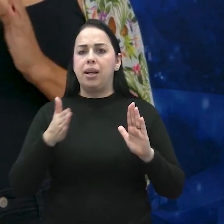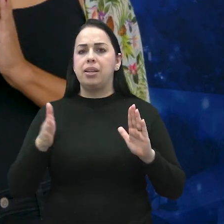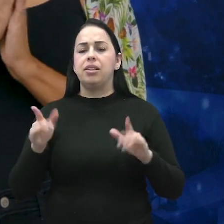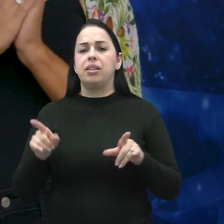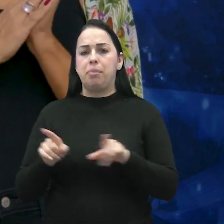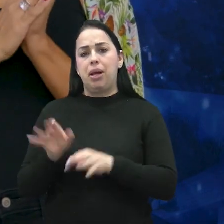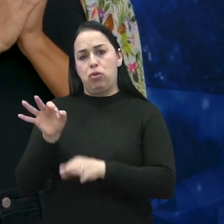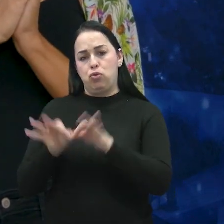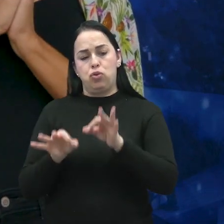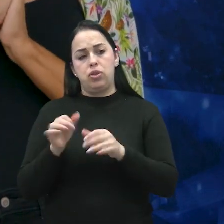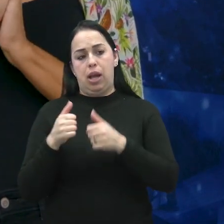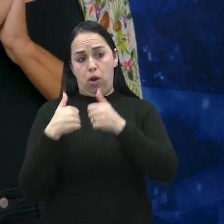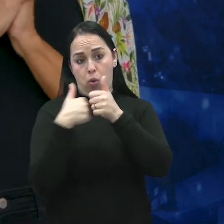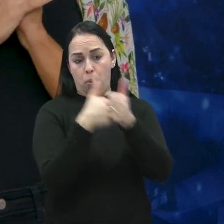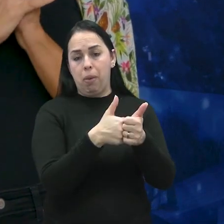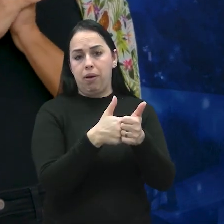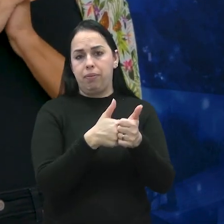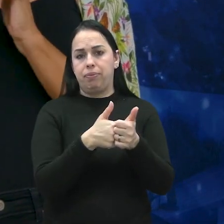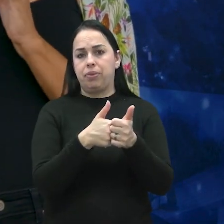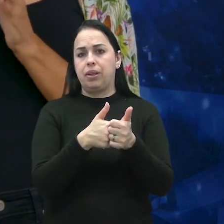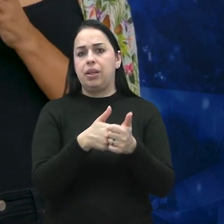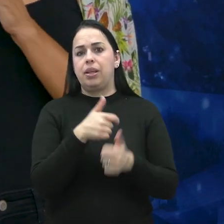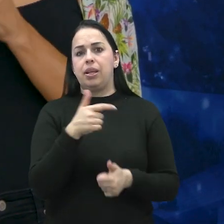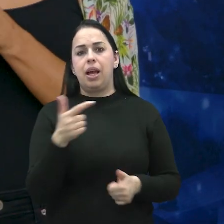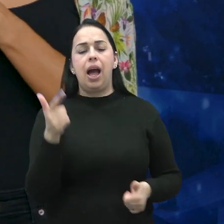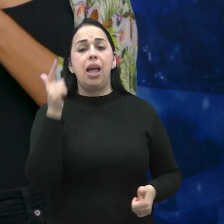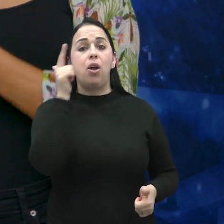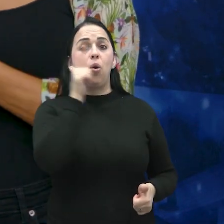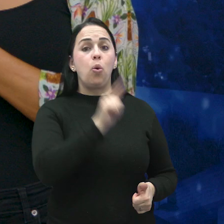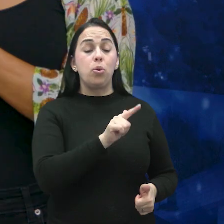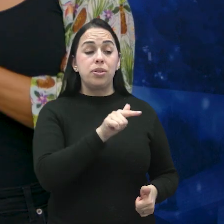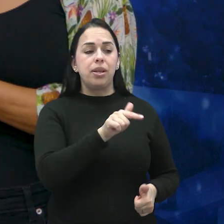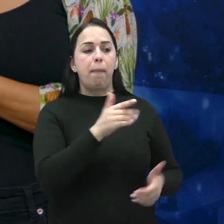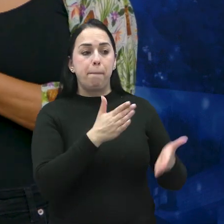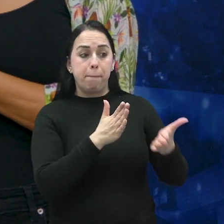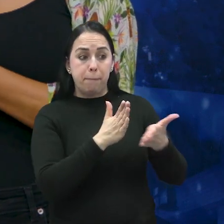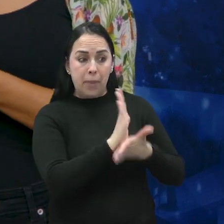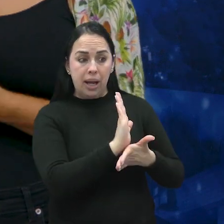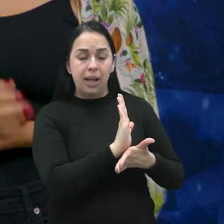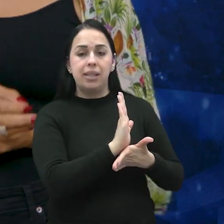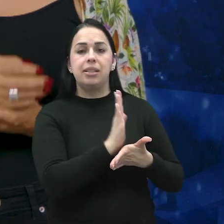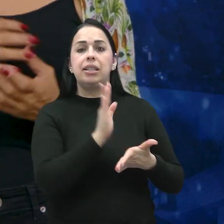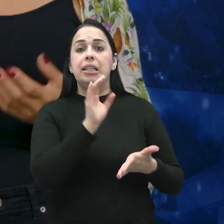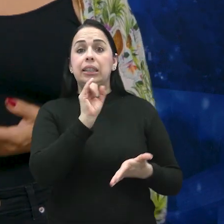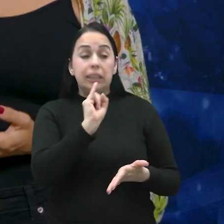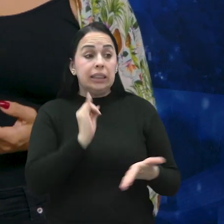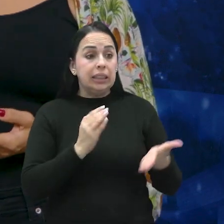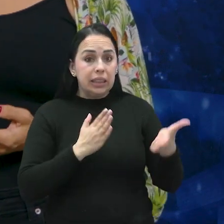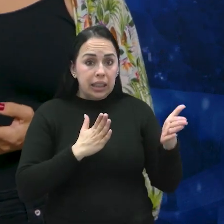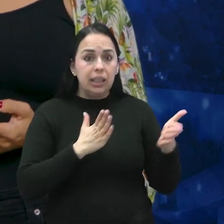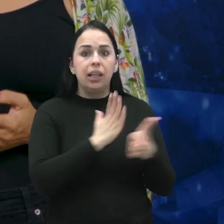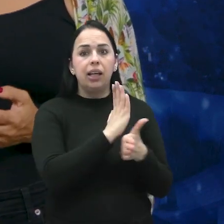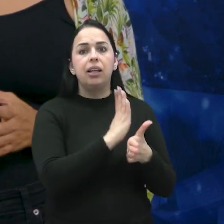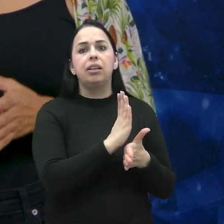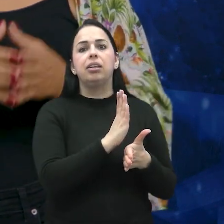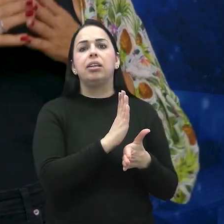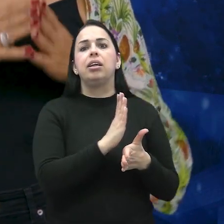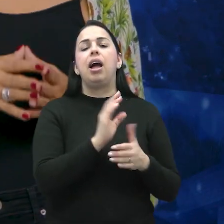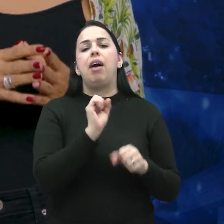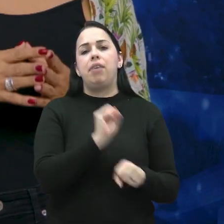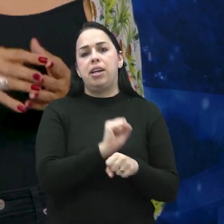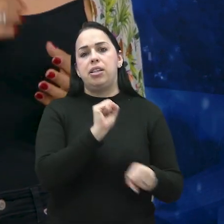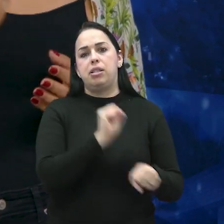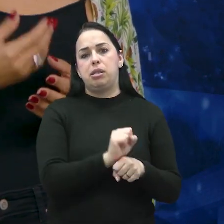acompanhado pelo judiciário, até que essa pessoa torne-se habilitada. A partir do momento que ela está habilitada, ela